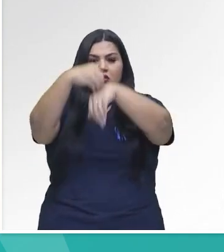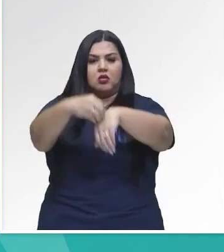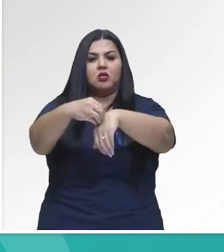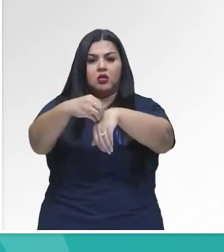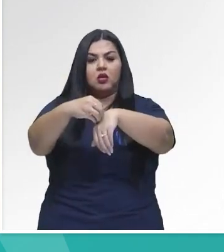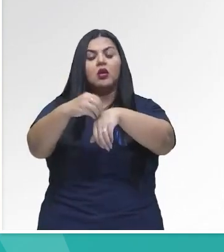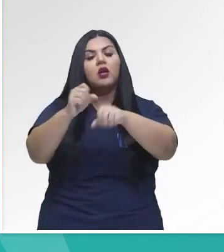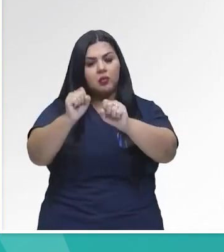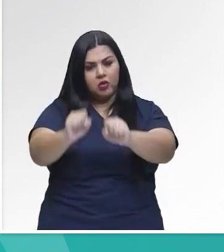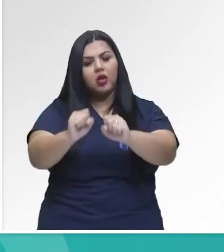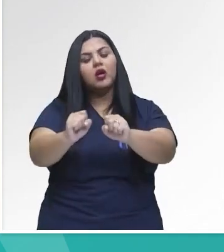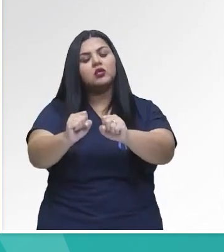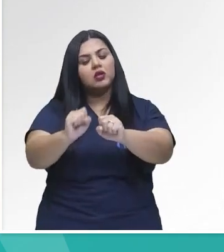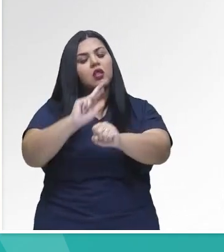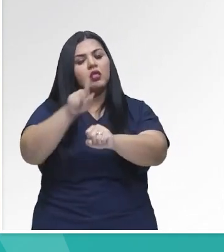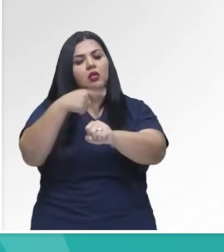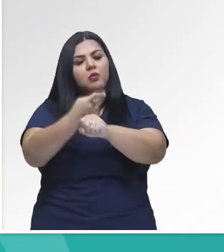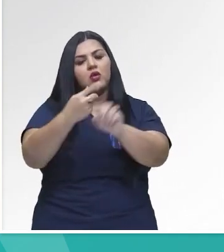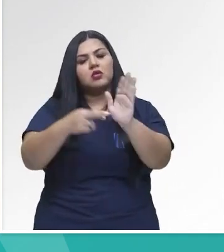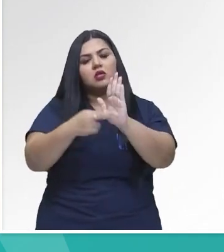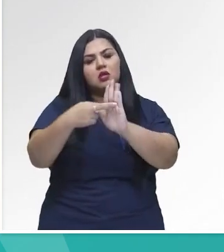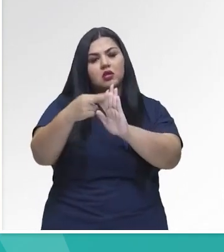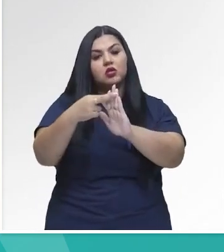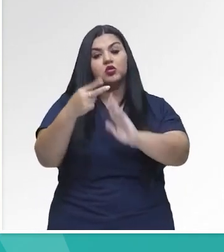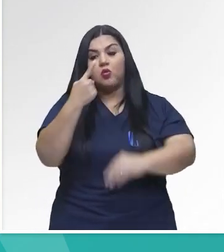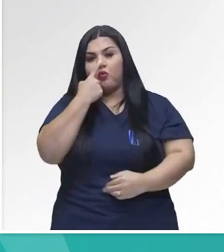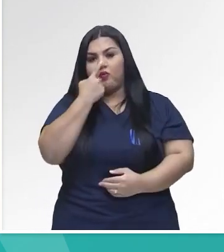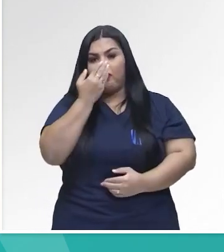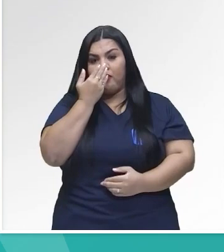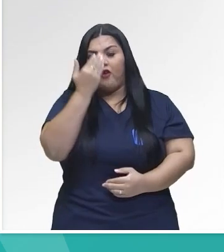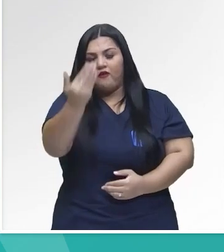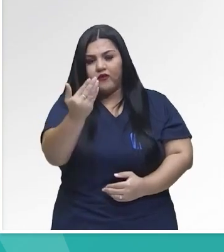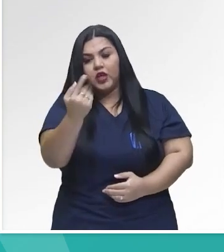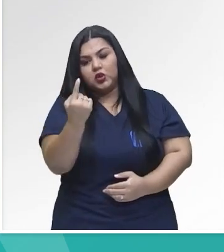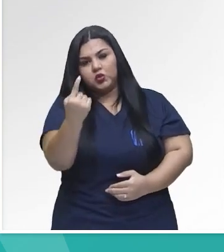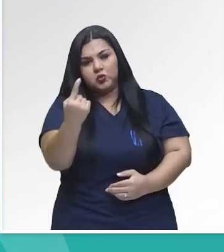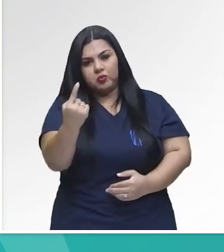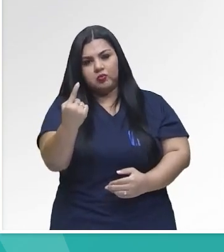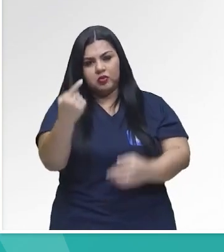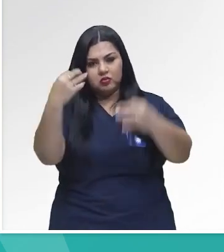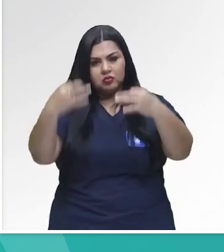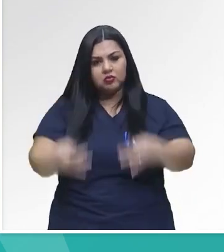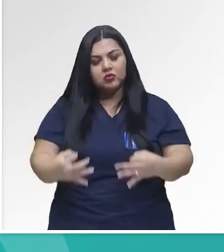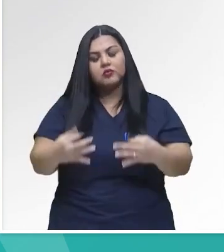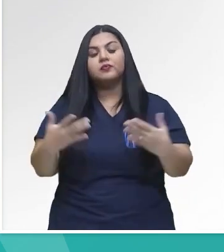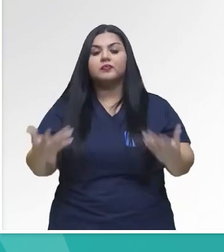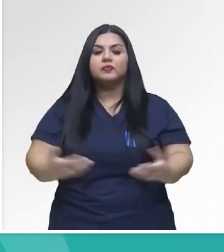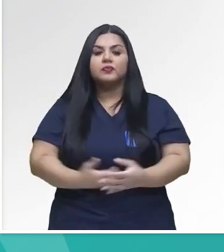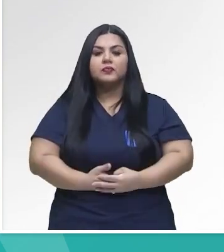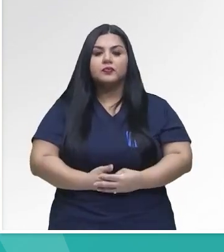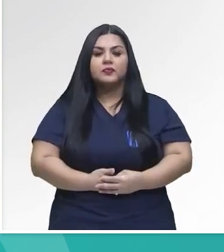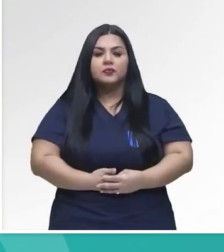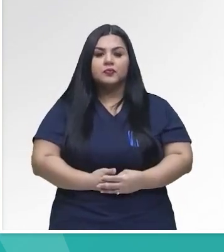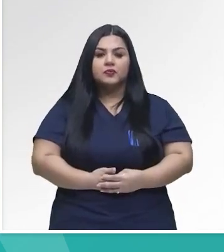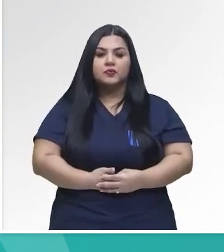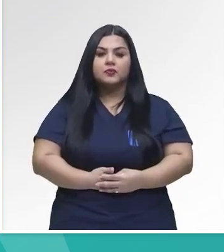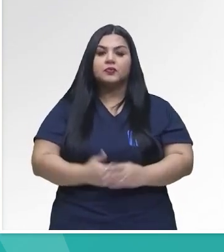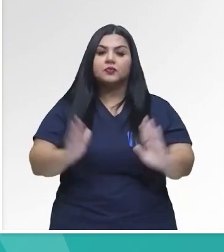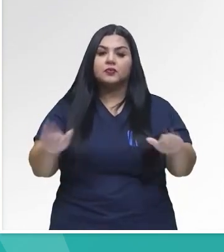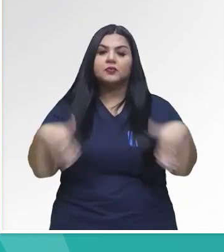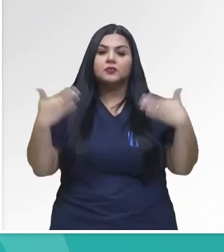ele só pode se deslocar para frente só uma casa de cada vez, certo? Muito bem.